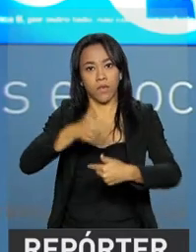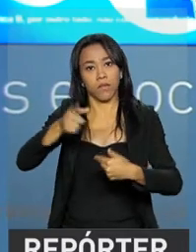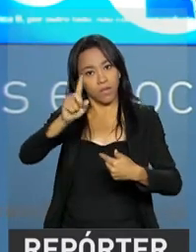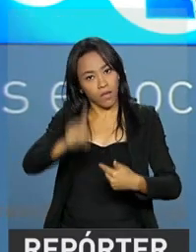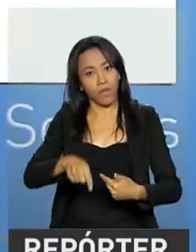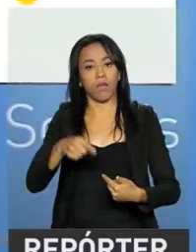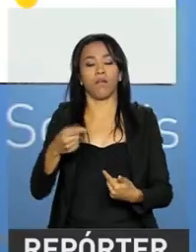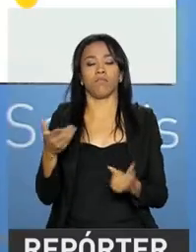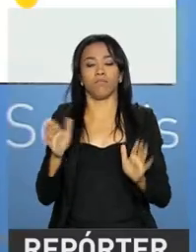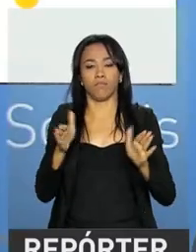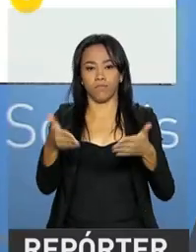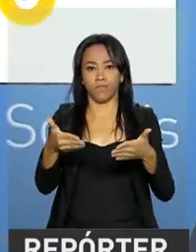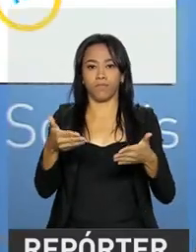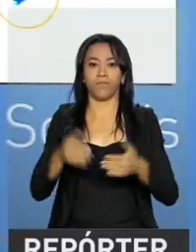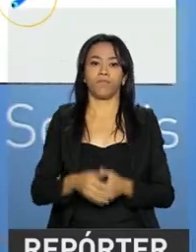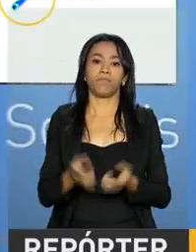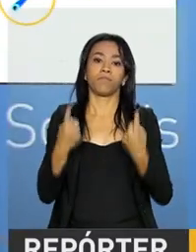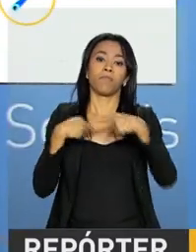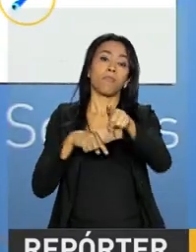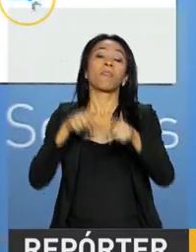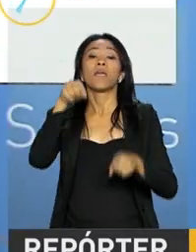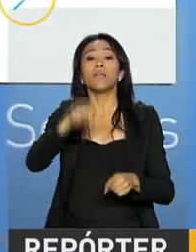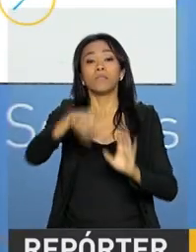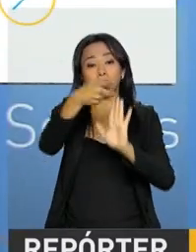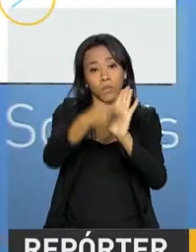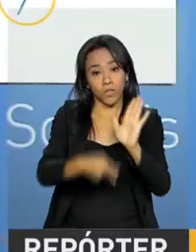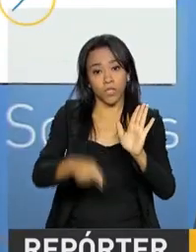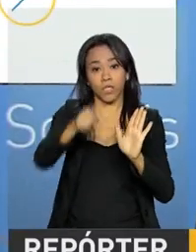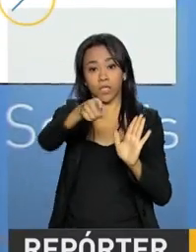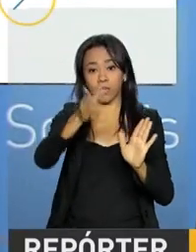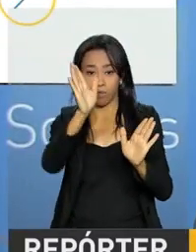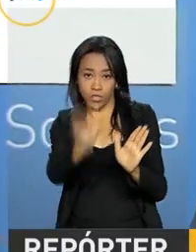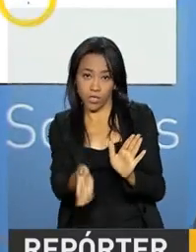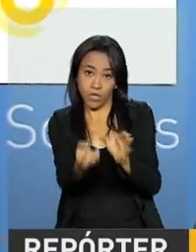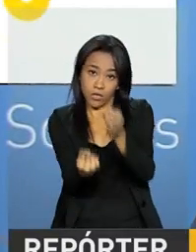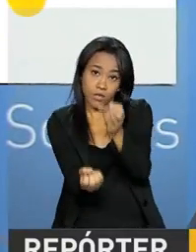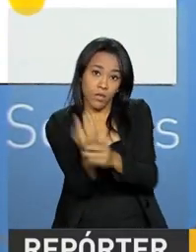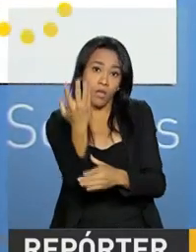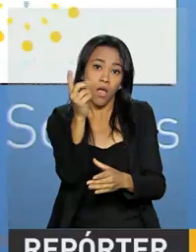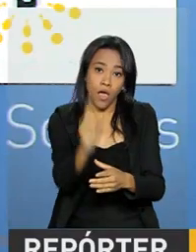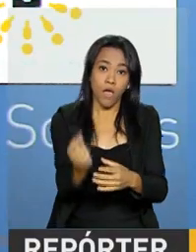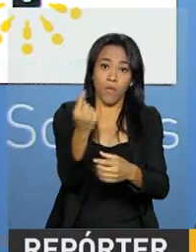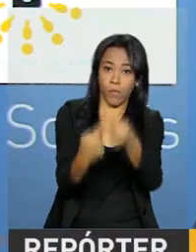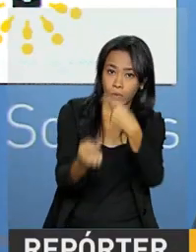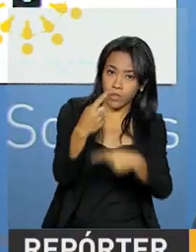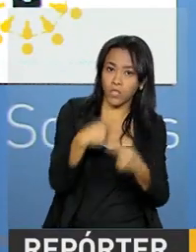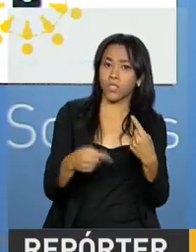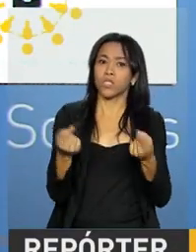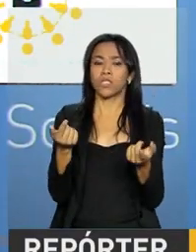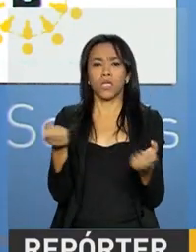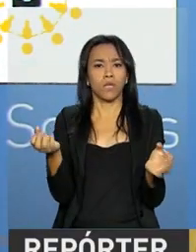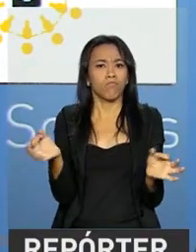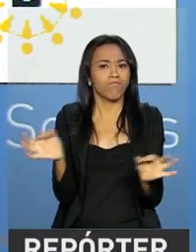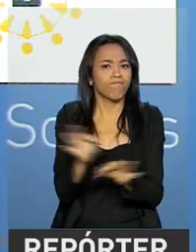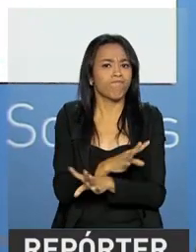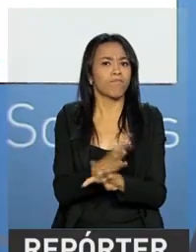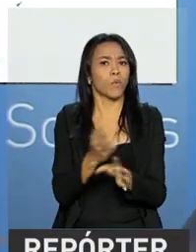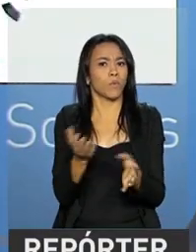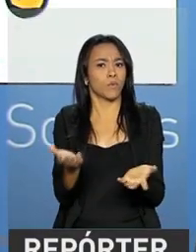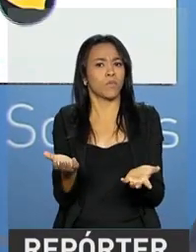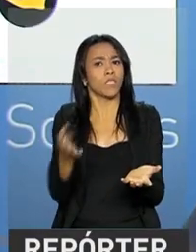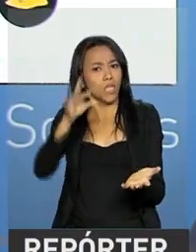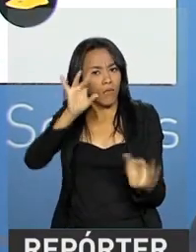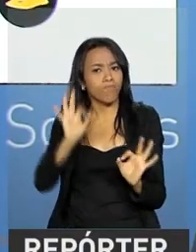grande prioridade. Esse plano Juventude Viva já nasce com uma política eficaz, uma política pronta, uma política